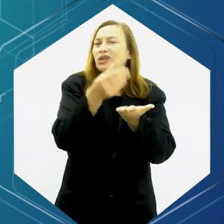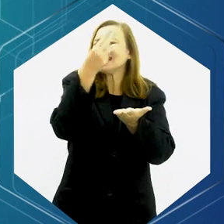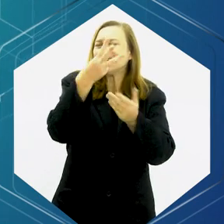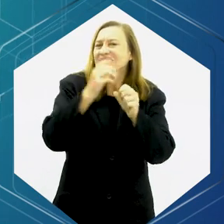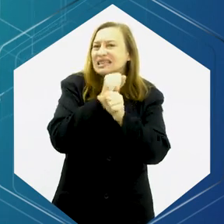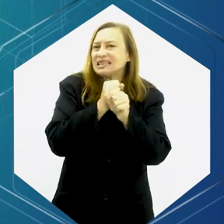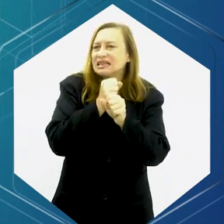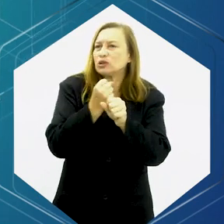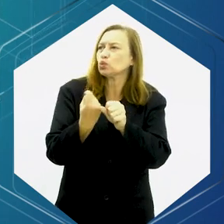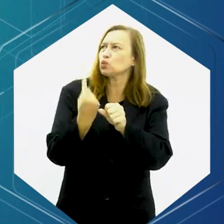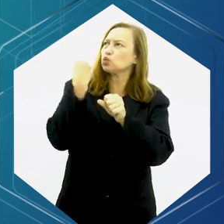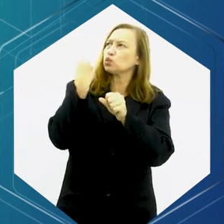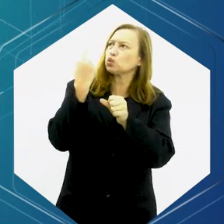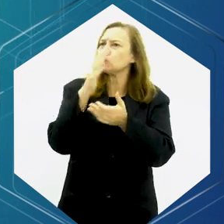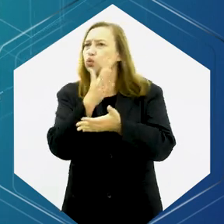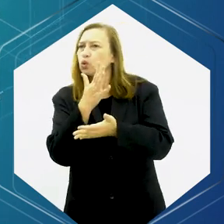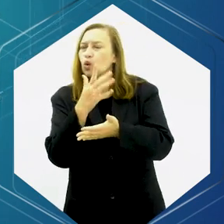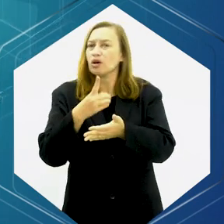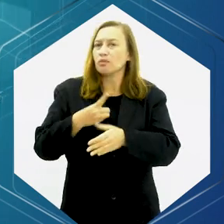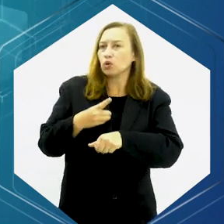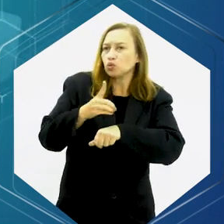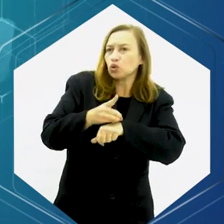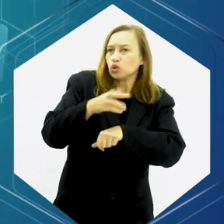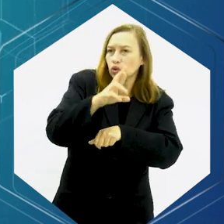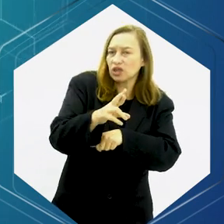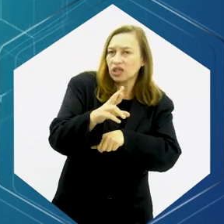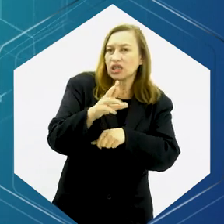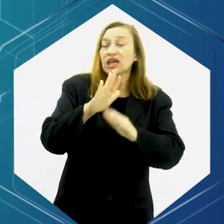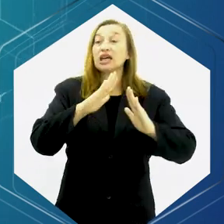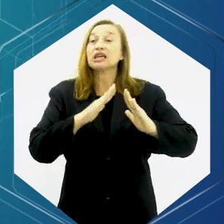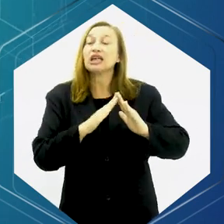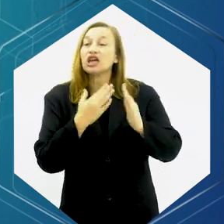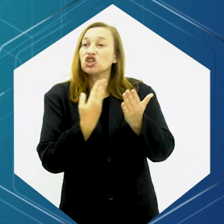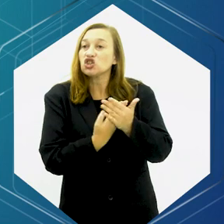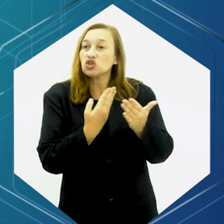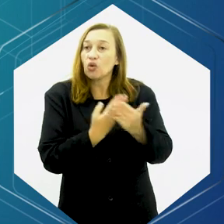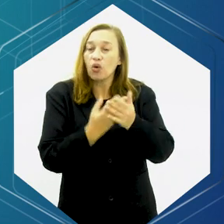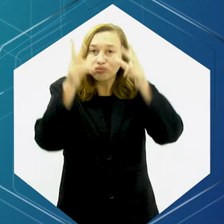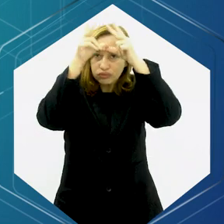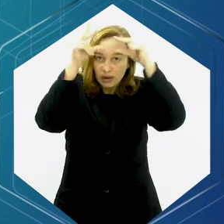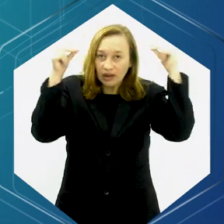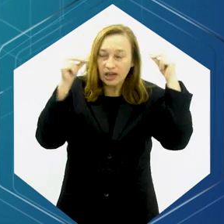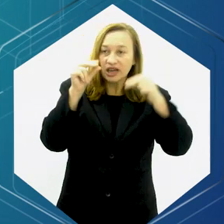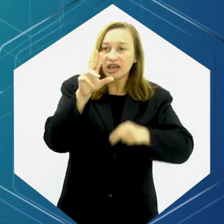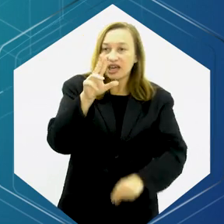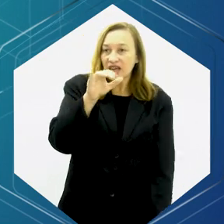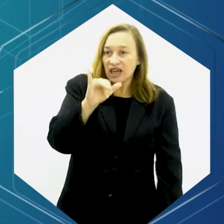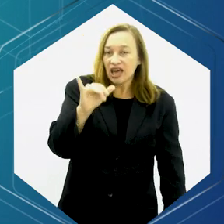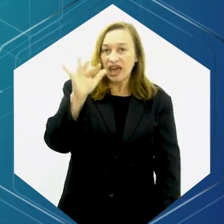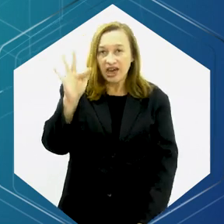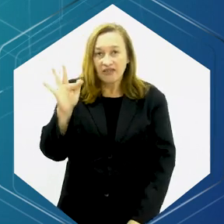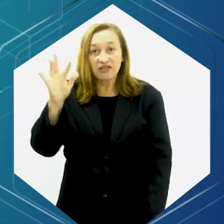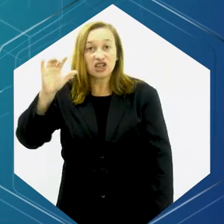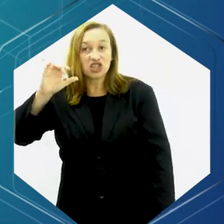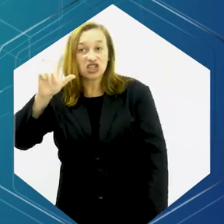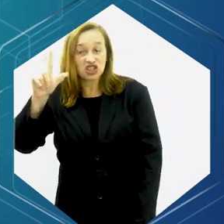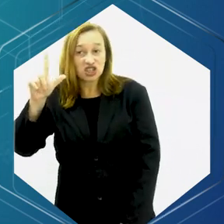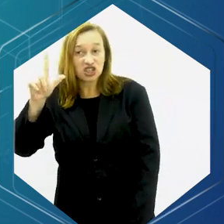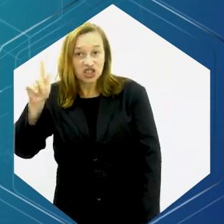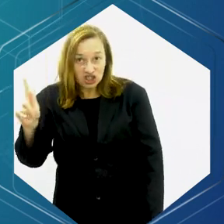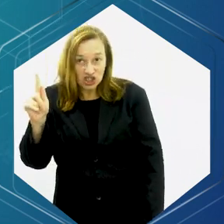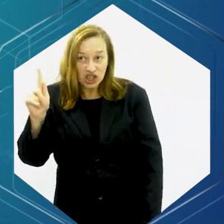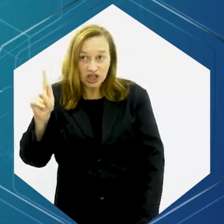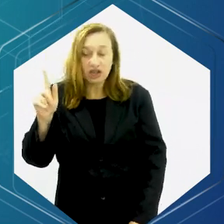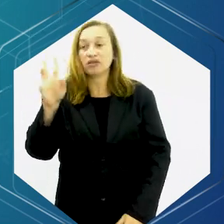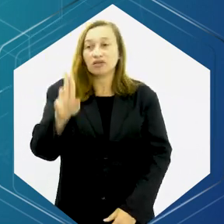há TRS anos mais ou menos durante o meu doutorado na Escola de Enfermagem da UFMG e ele como você disse ele foi realizado